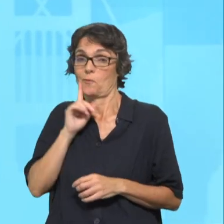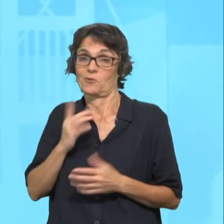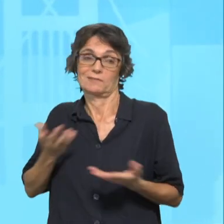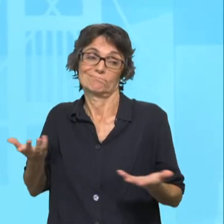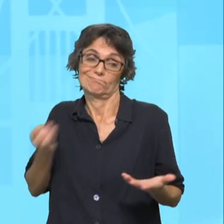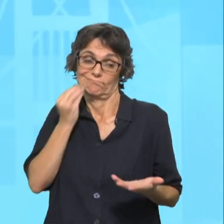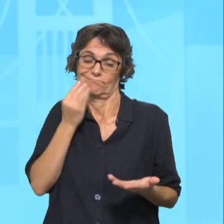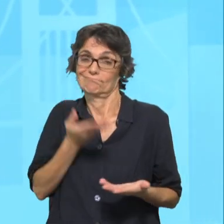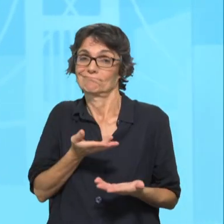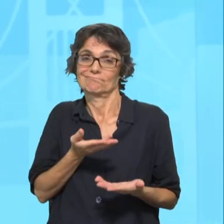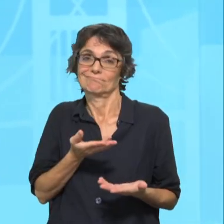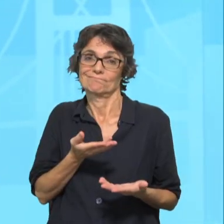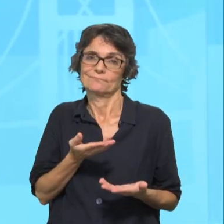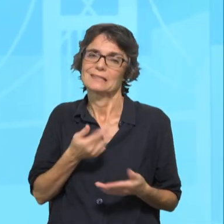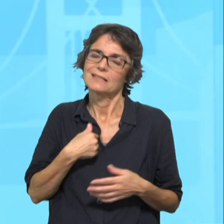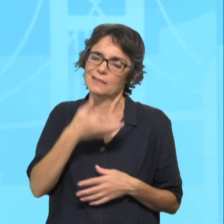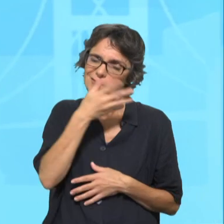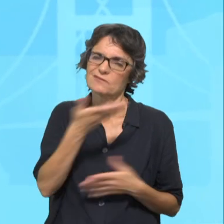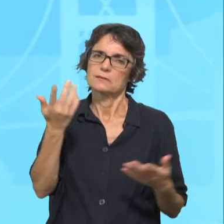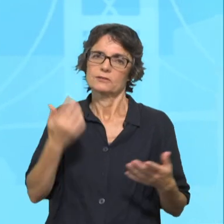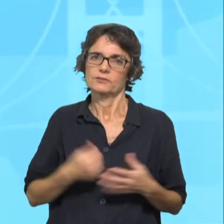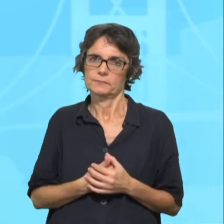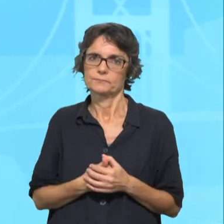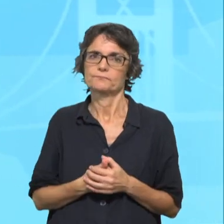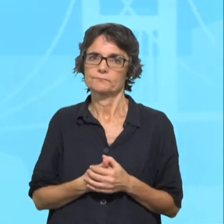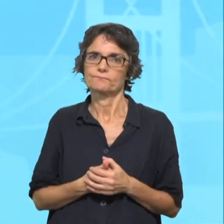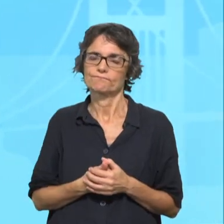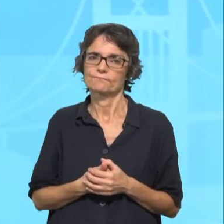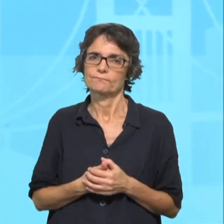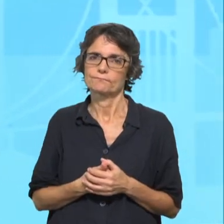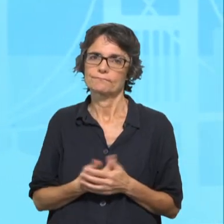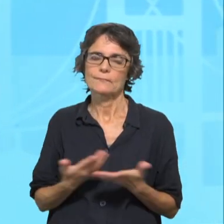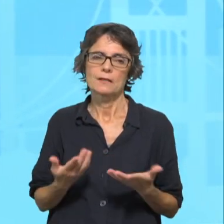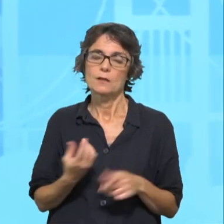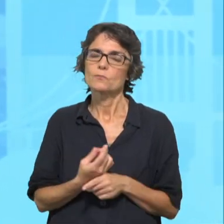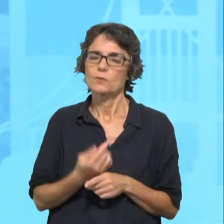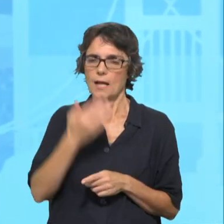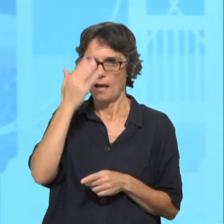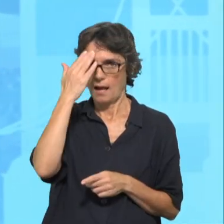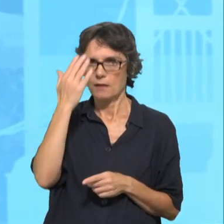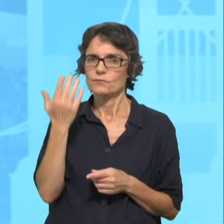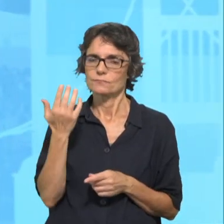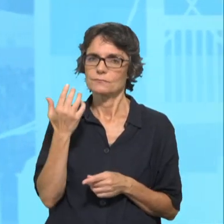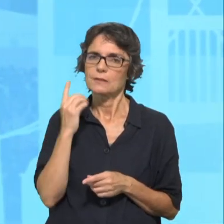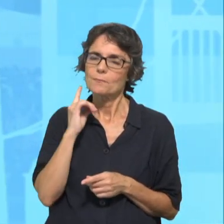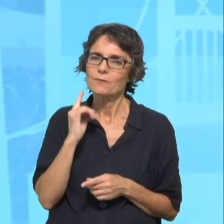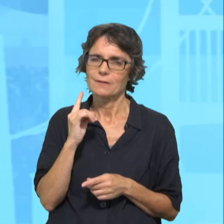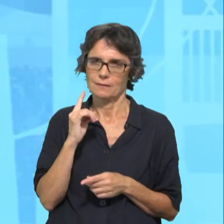E isso acho pena. Acho que deveria haver mais